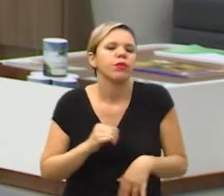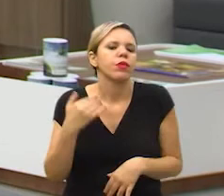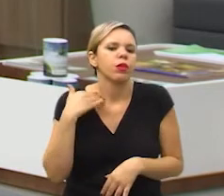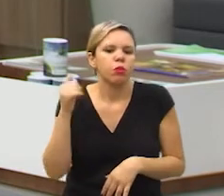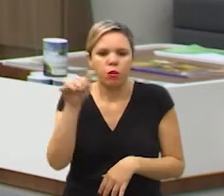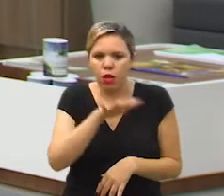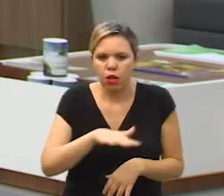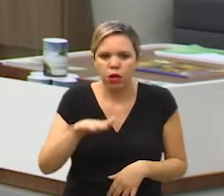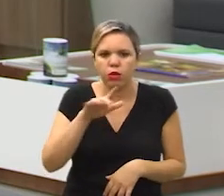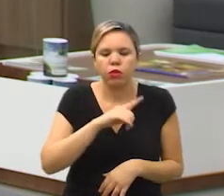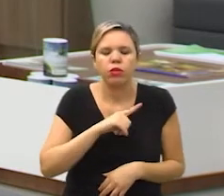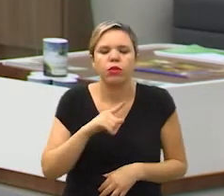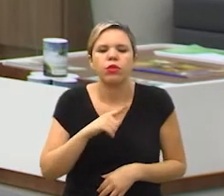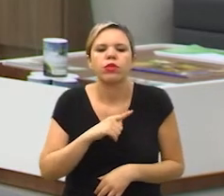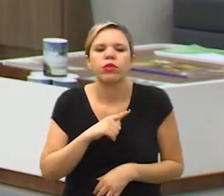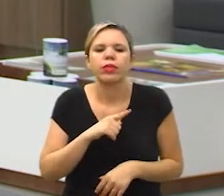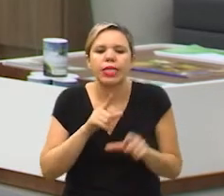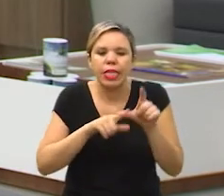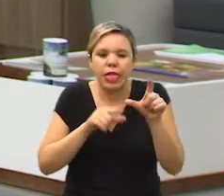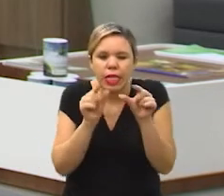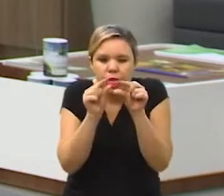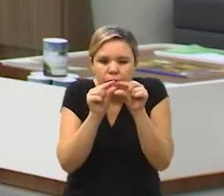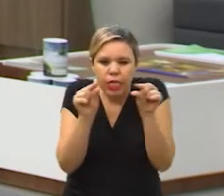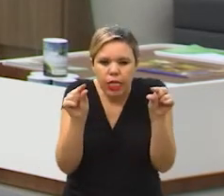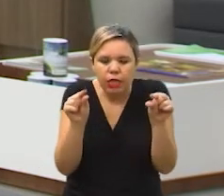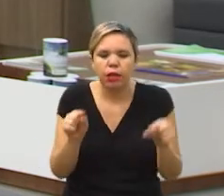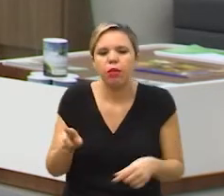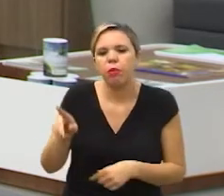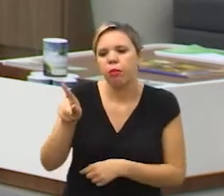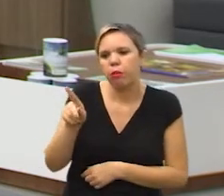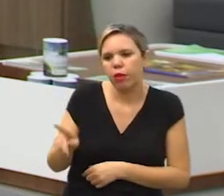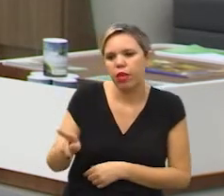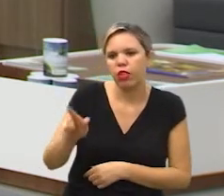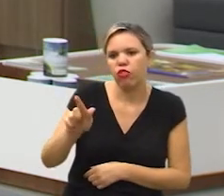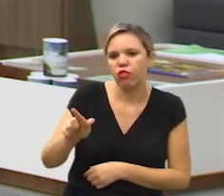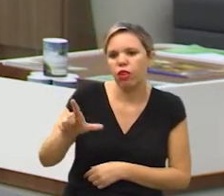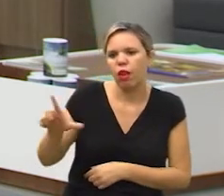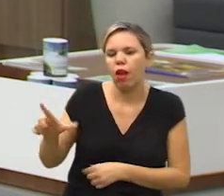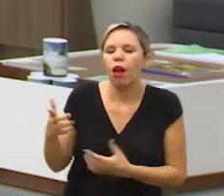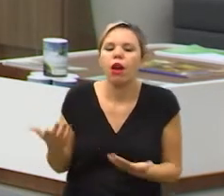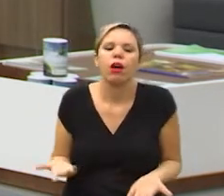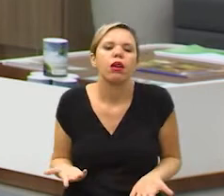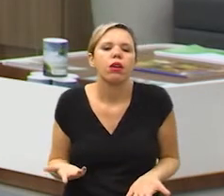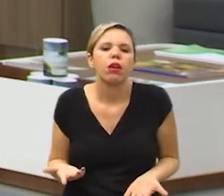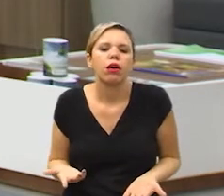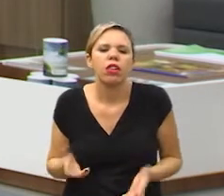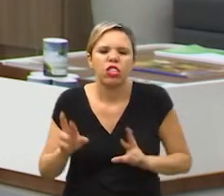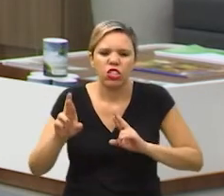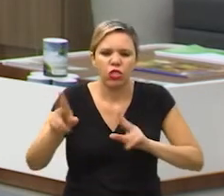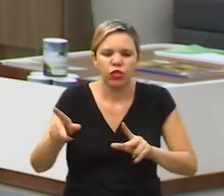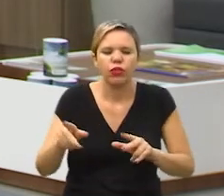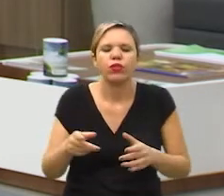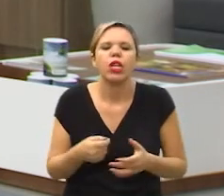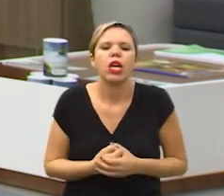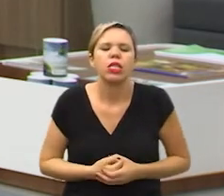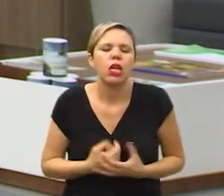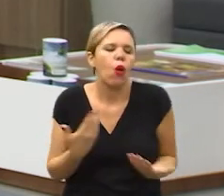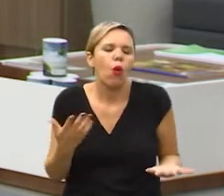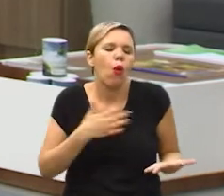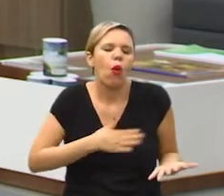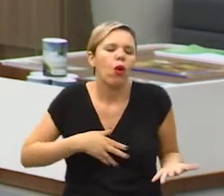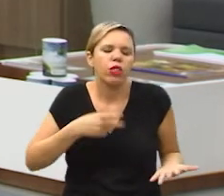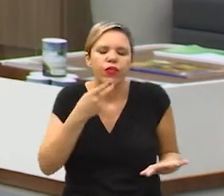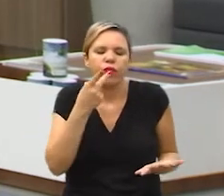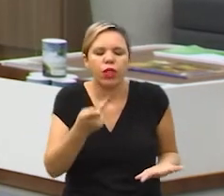financeiras têm aquelas letrinhas, né? O PGBL e o VGBL. Existe diferença entre elas? Gostaria que